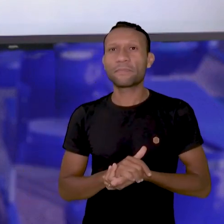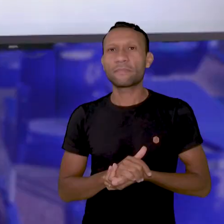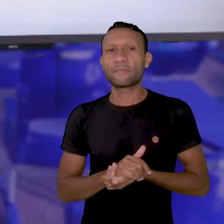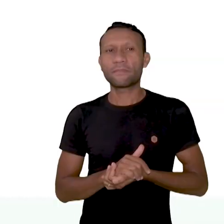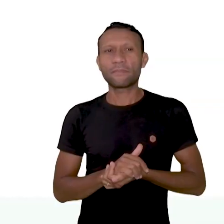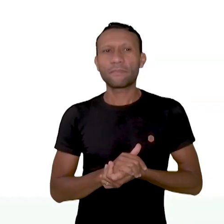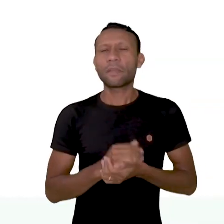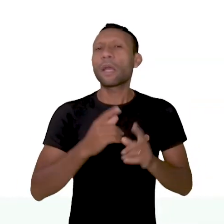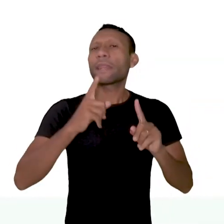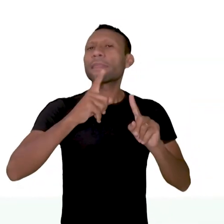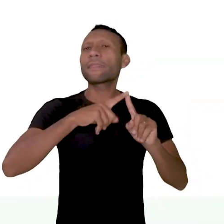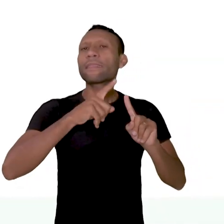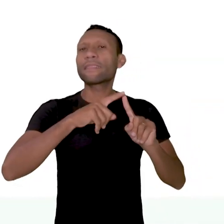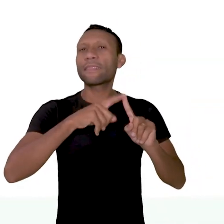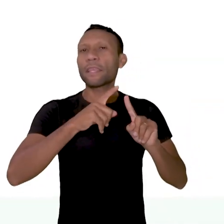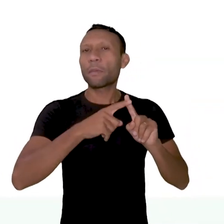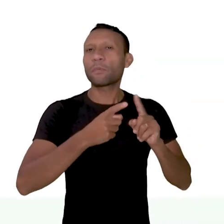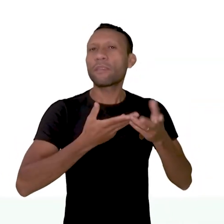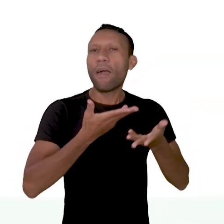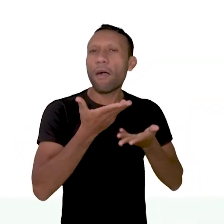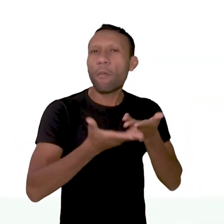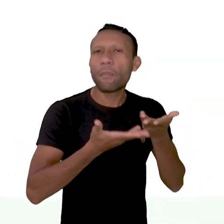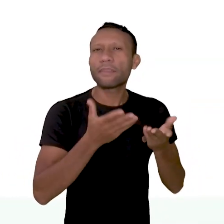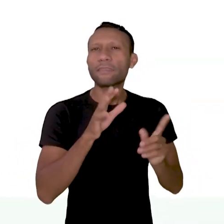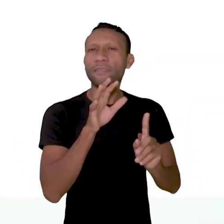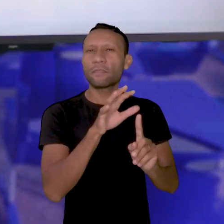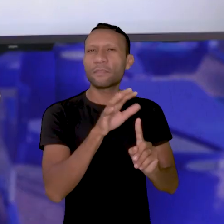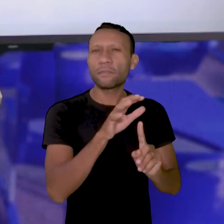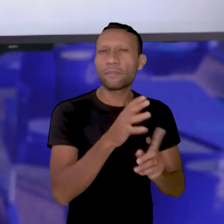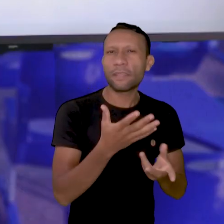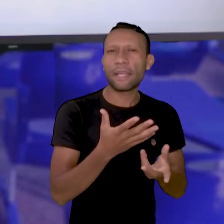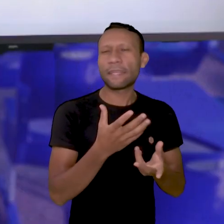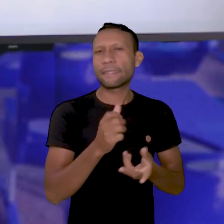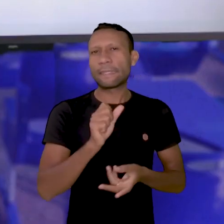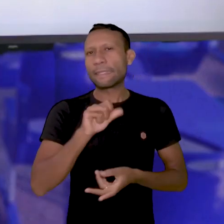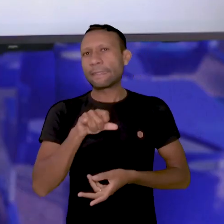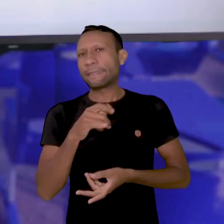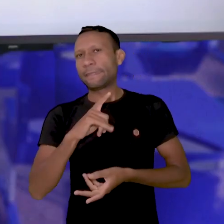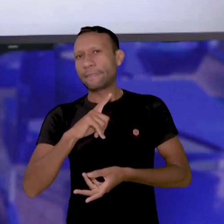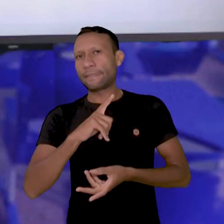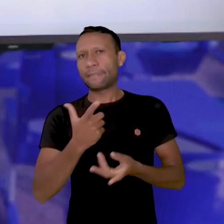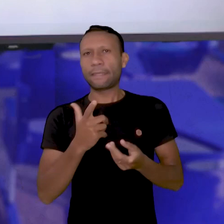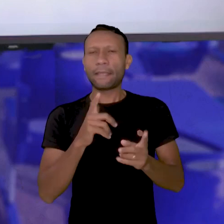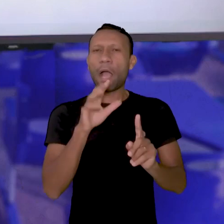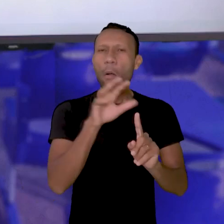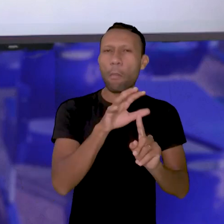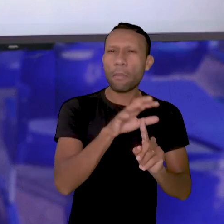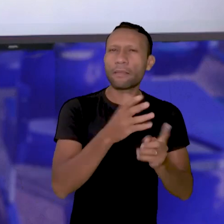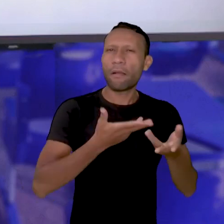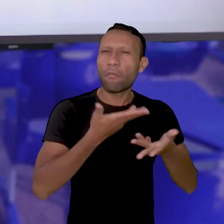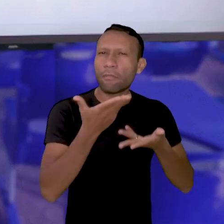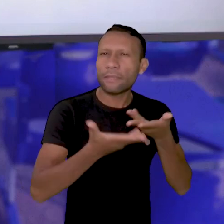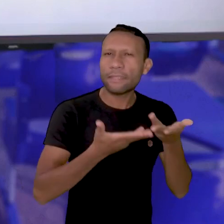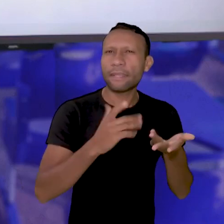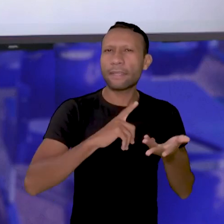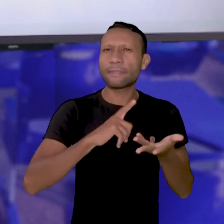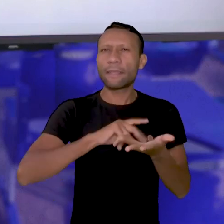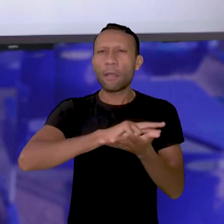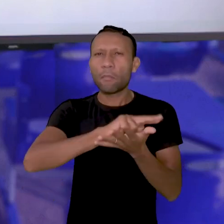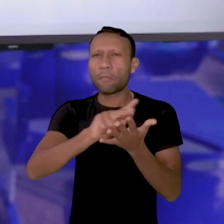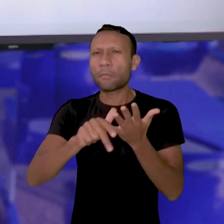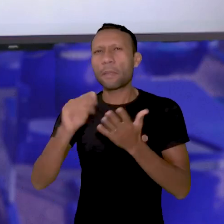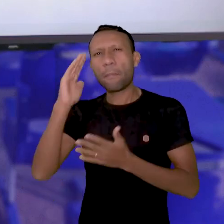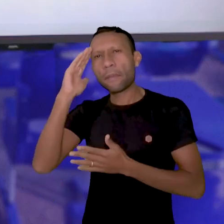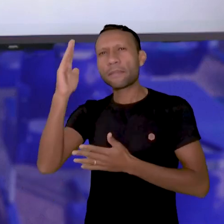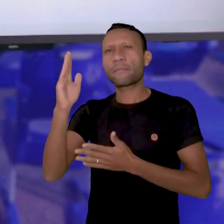de argumentação, né? A gente sabe que quando a gente vai argumentar, a gente tem alguns pontos principais pelo